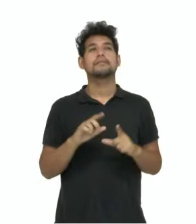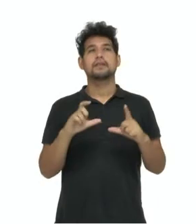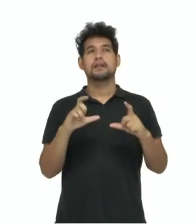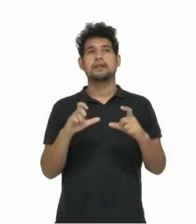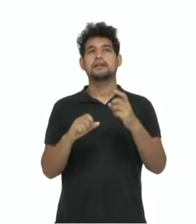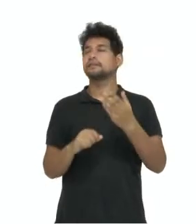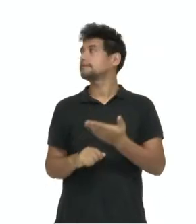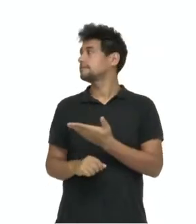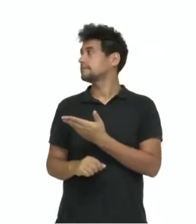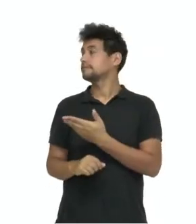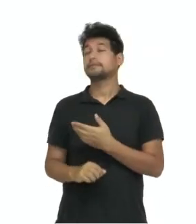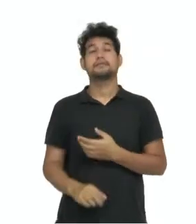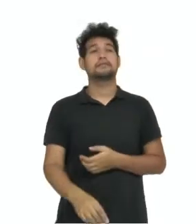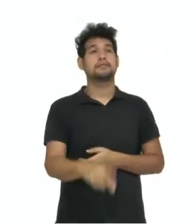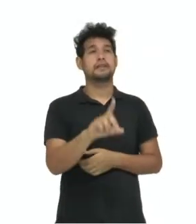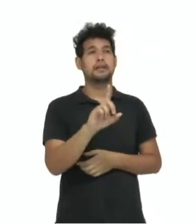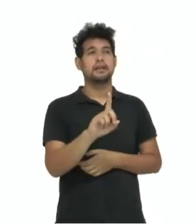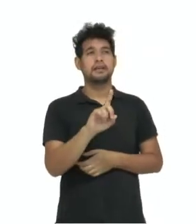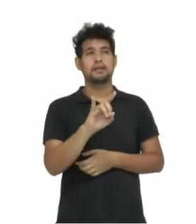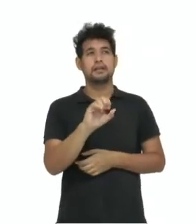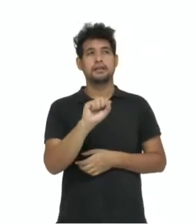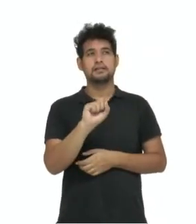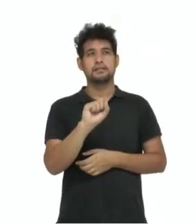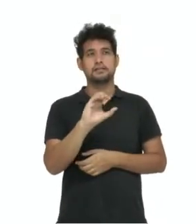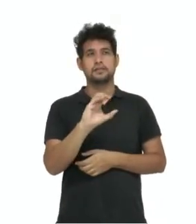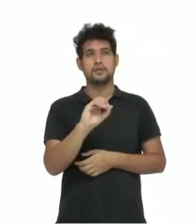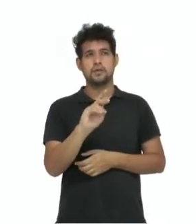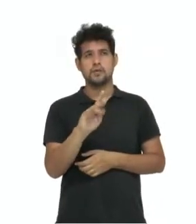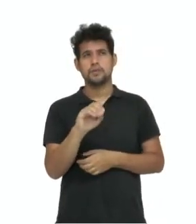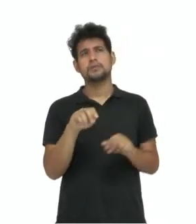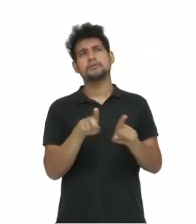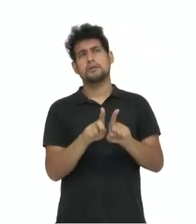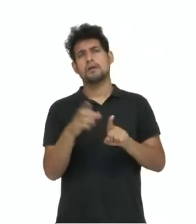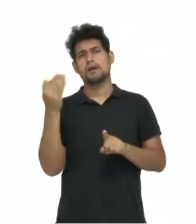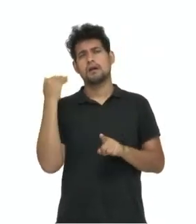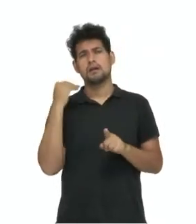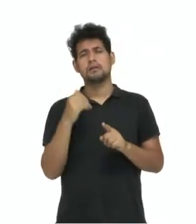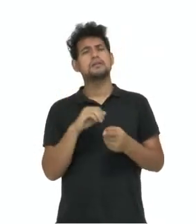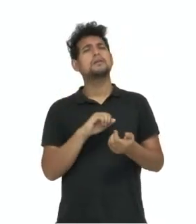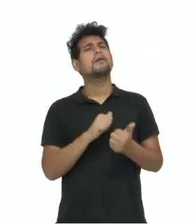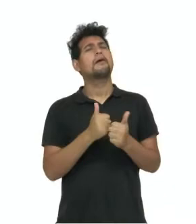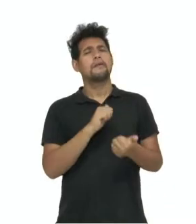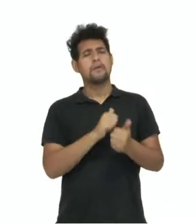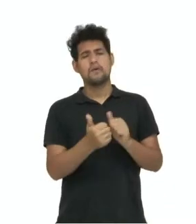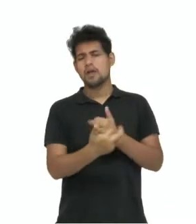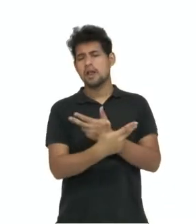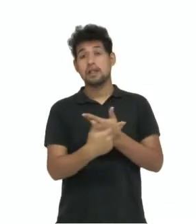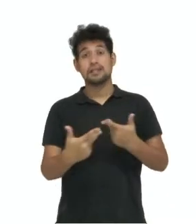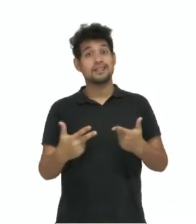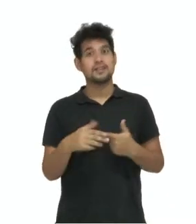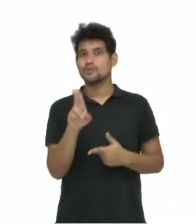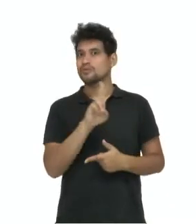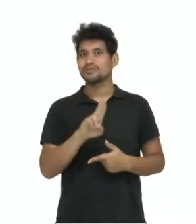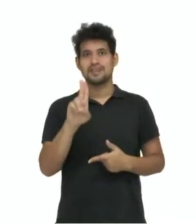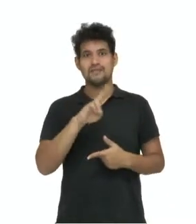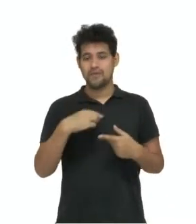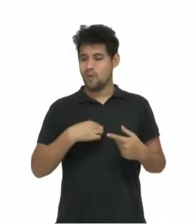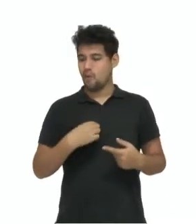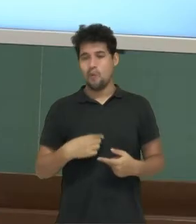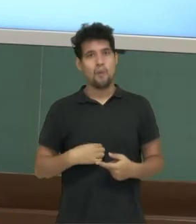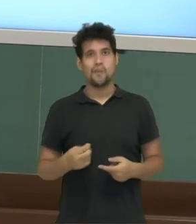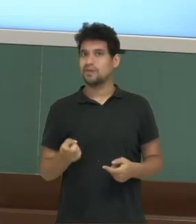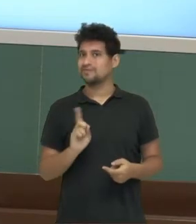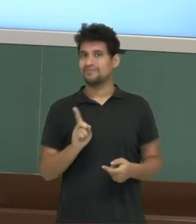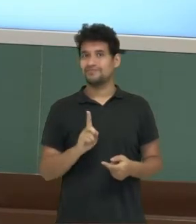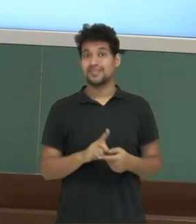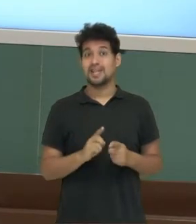podem ver, na época a gente já sabe disso, os atletas competiam nus, sem roupa, Então a gente